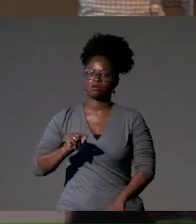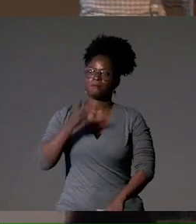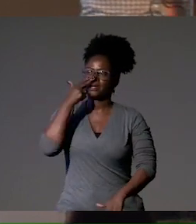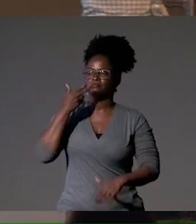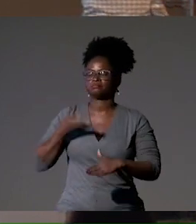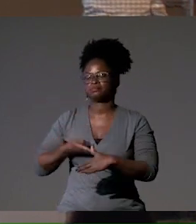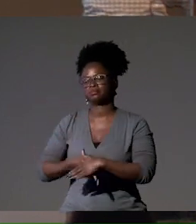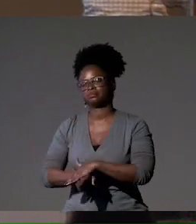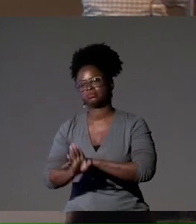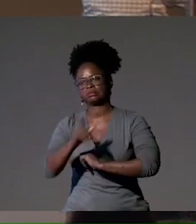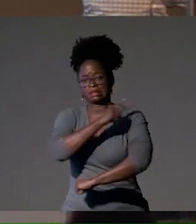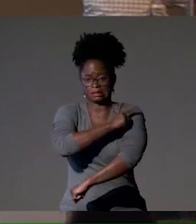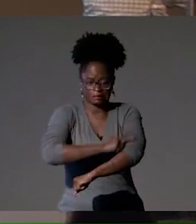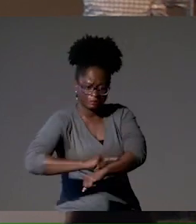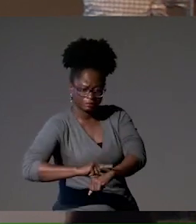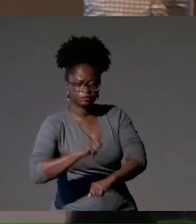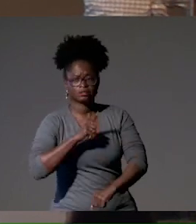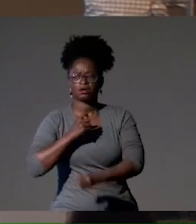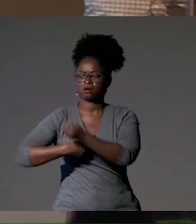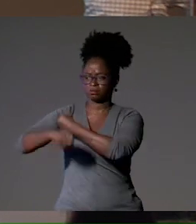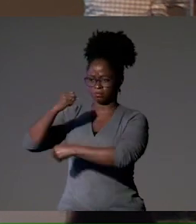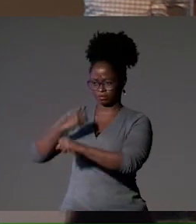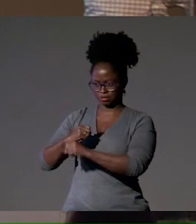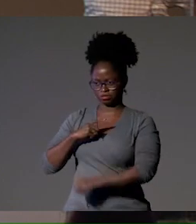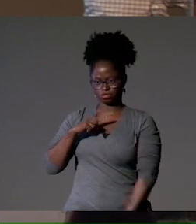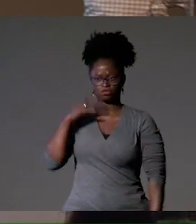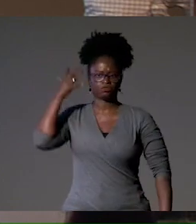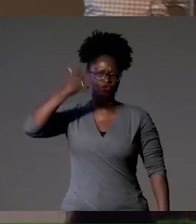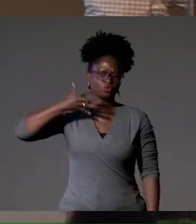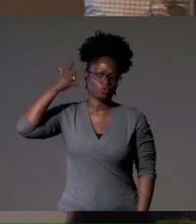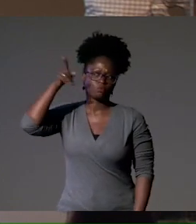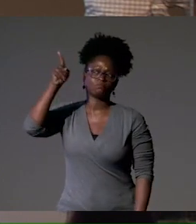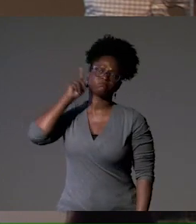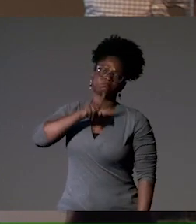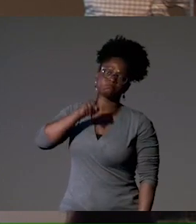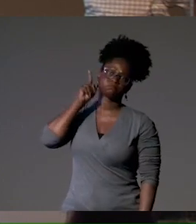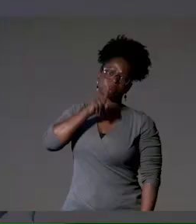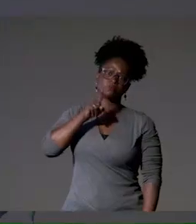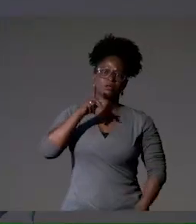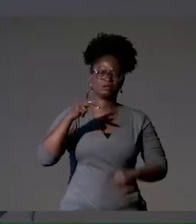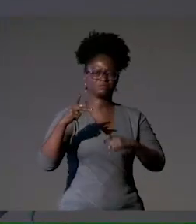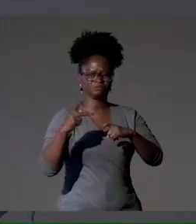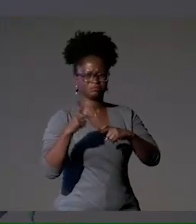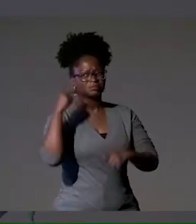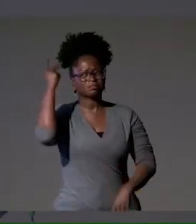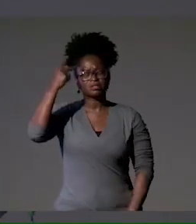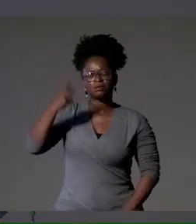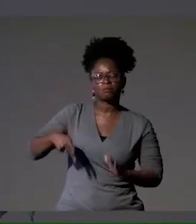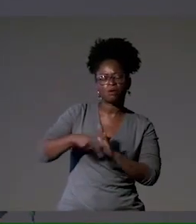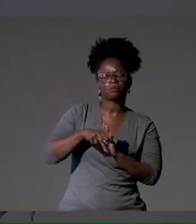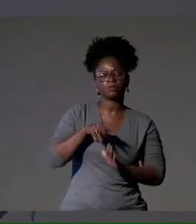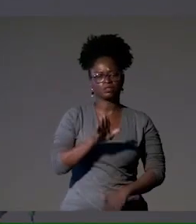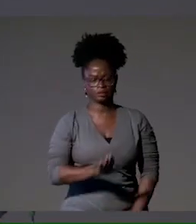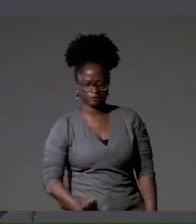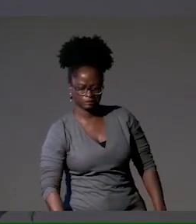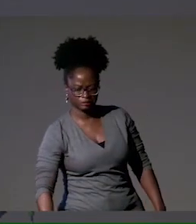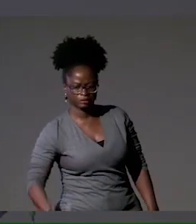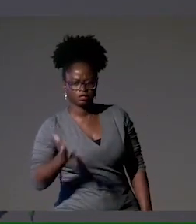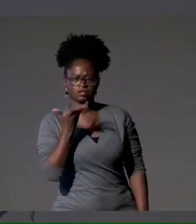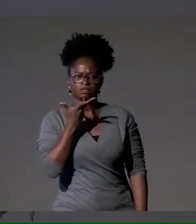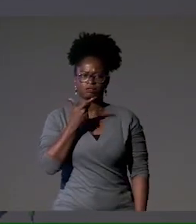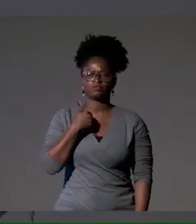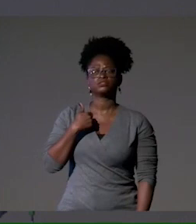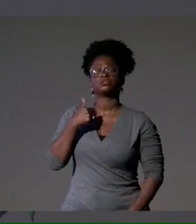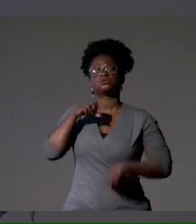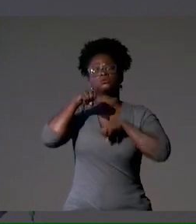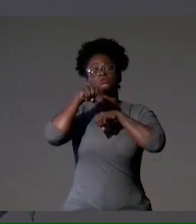muito deturpados. No ano passado, eu estive no Congresso Americano de Psiquiatria da Infância, e eu já falei para um colega psiquiatra